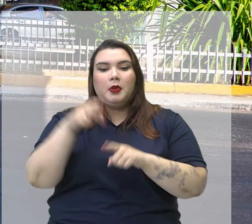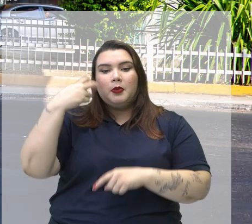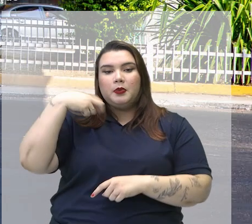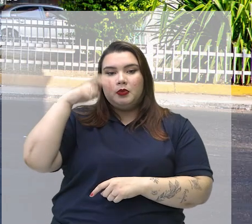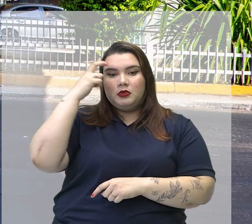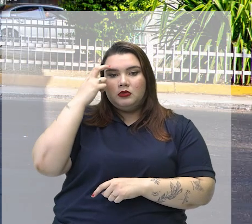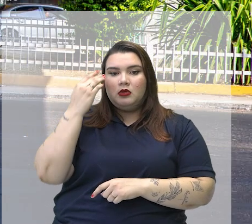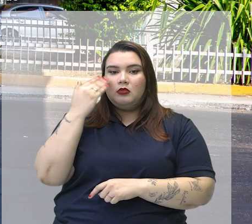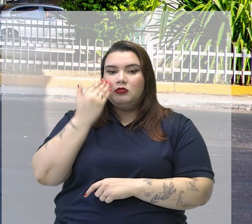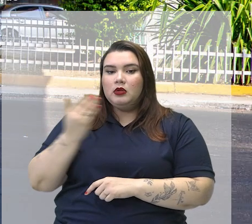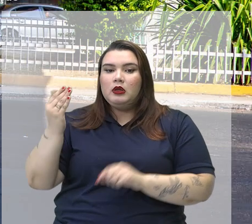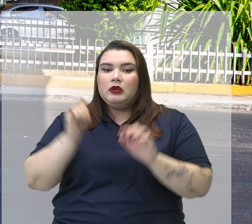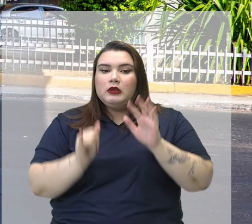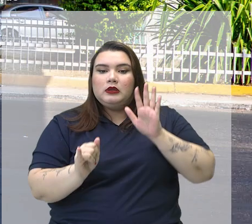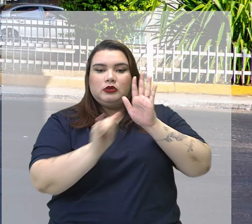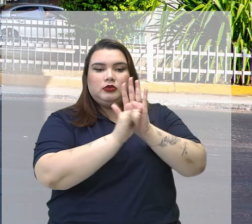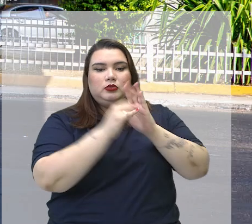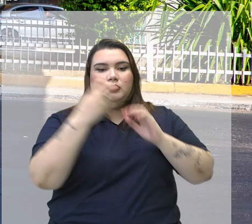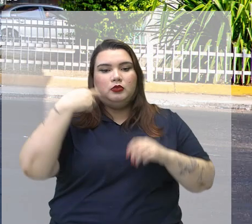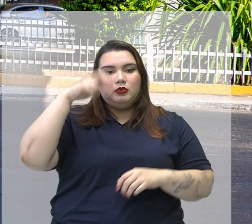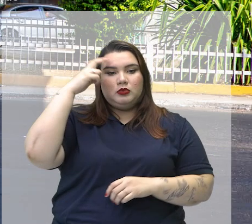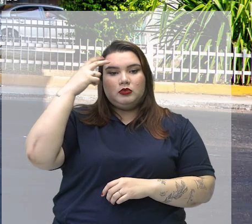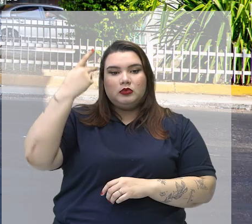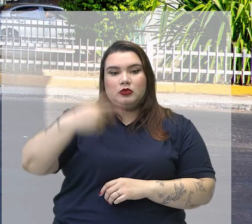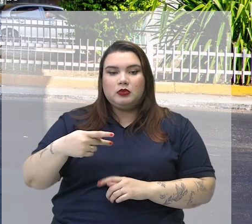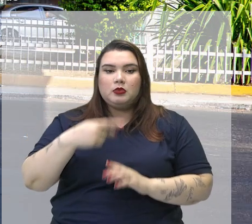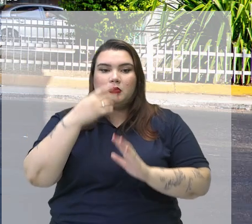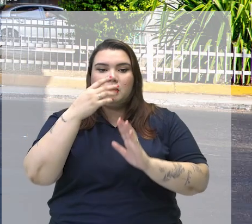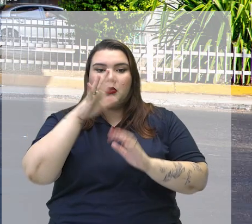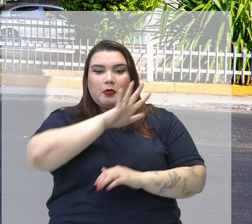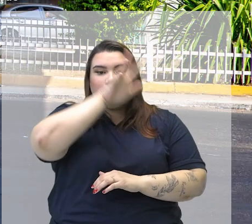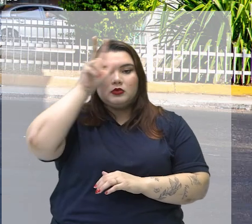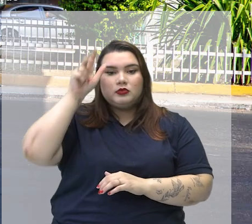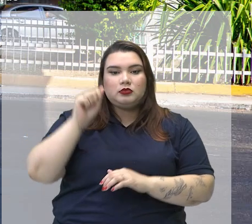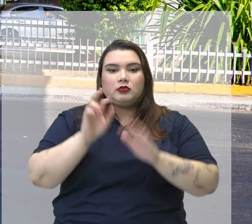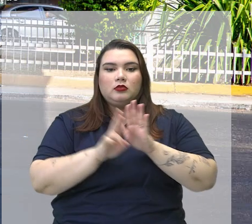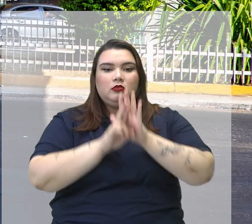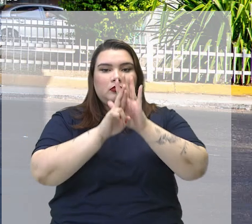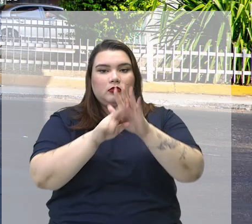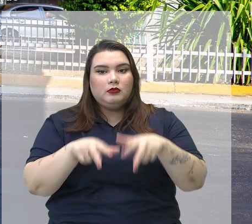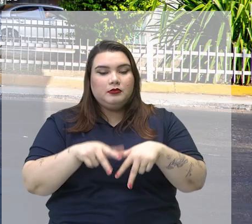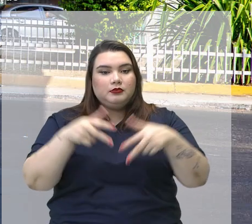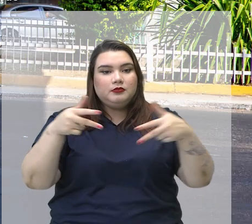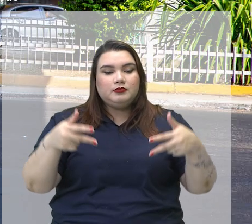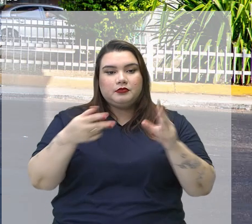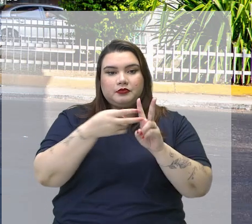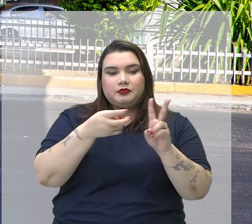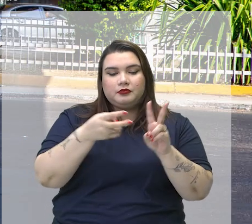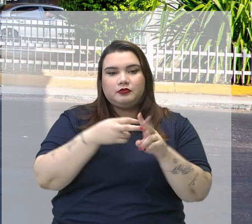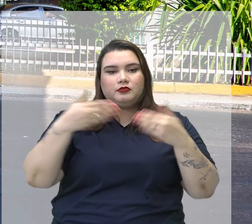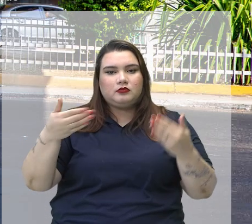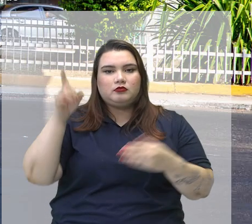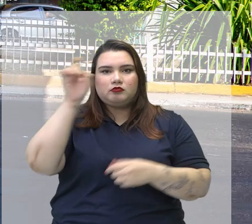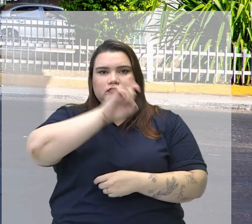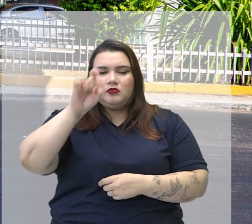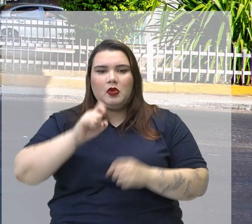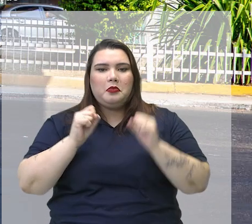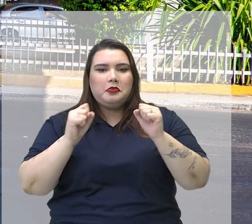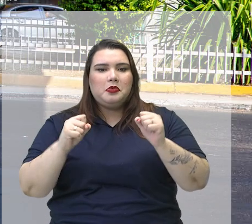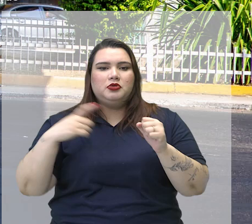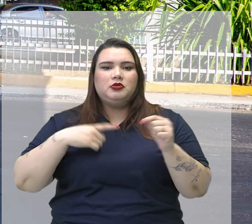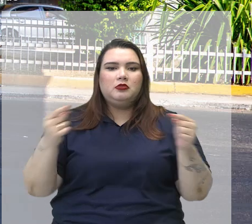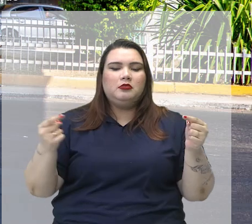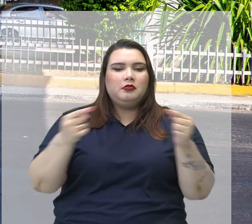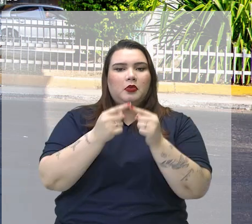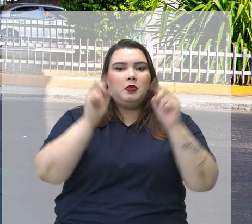identidade cultural amazonense, representando aqui uma etnia indígena. Então, o grafite, ele pode abordar temas